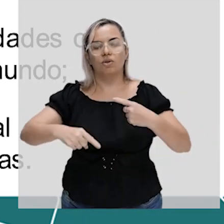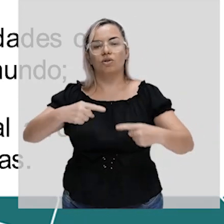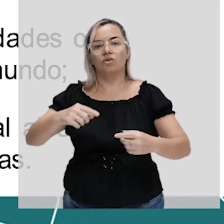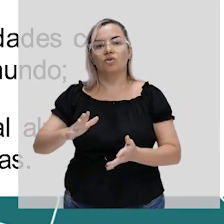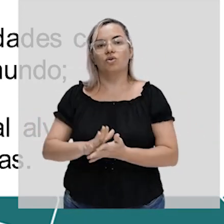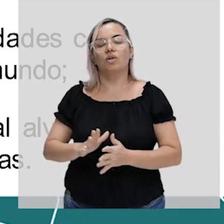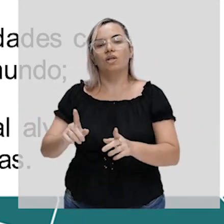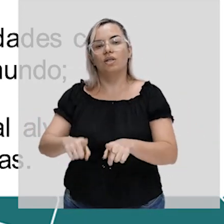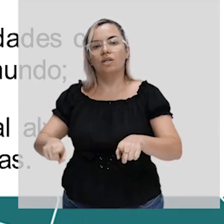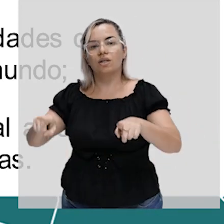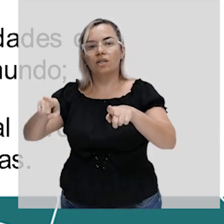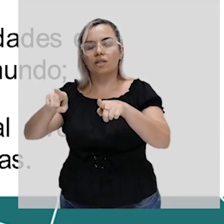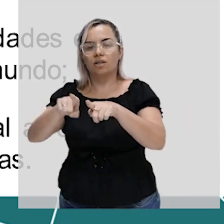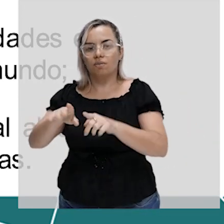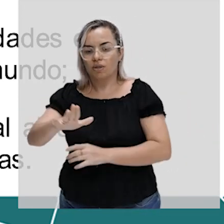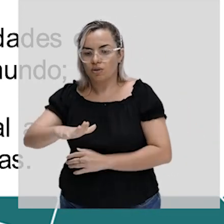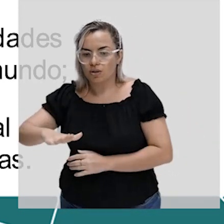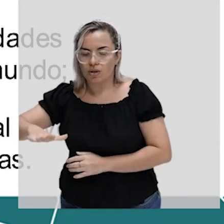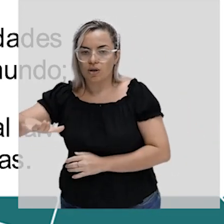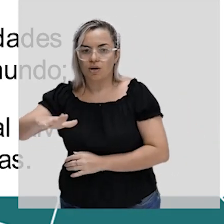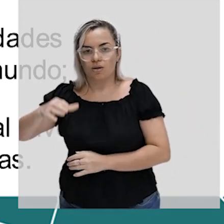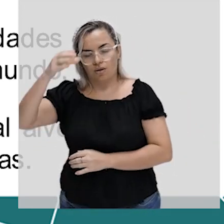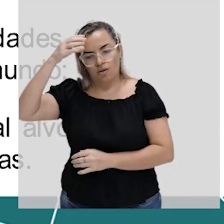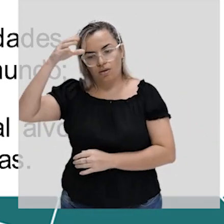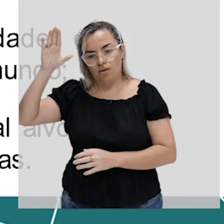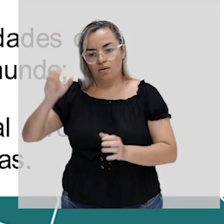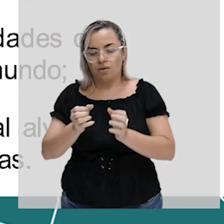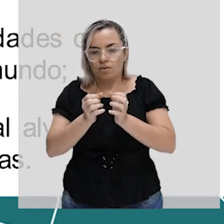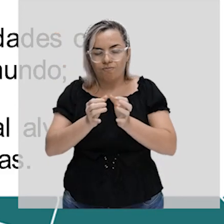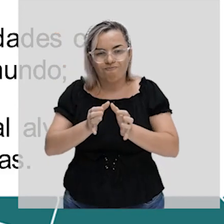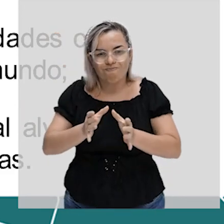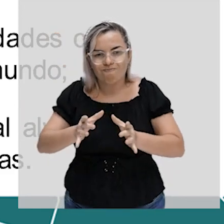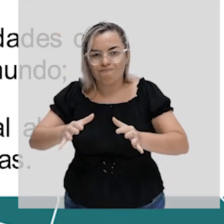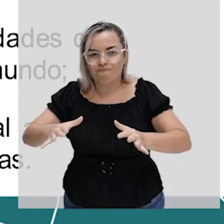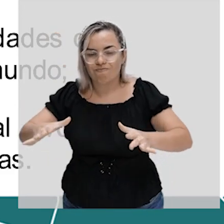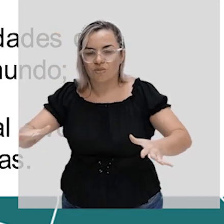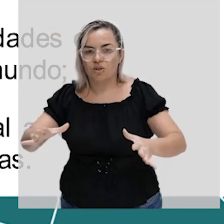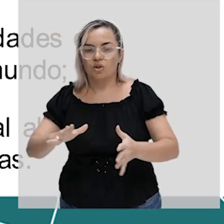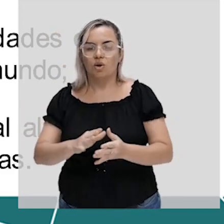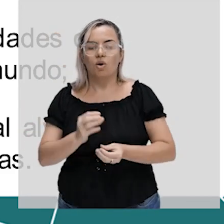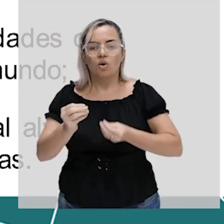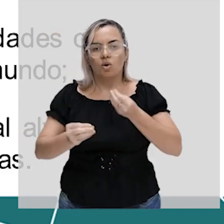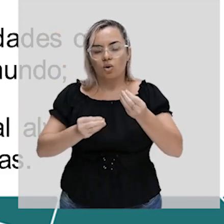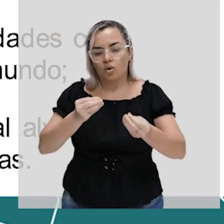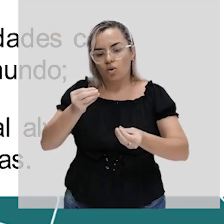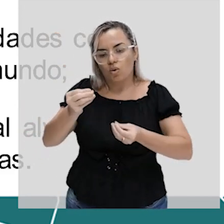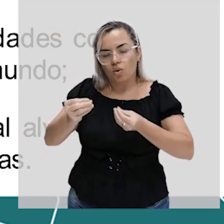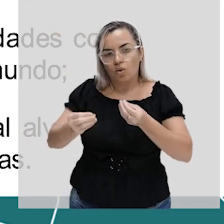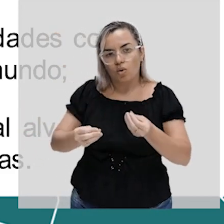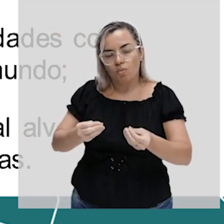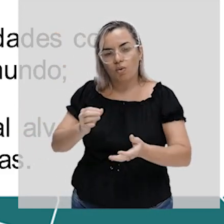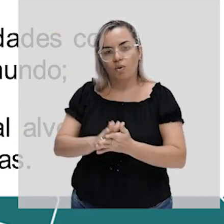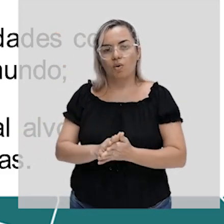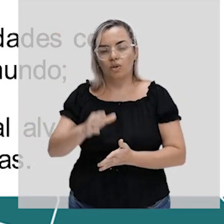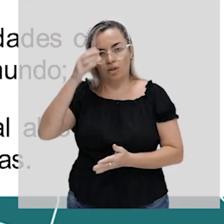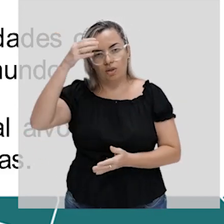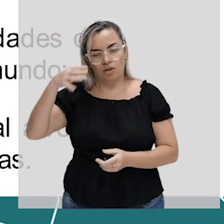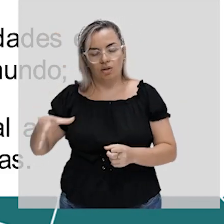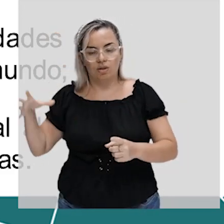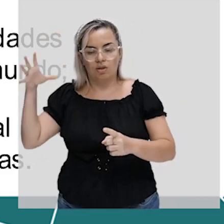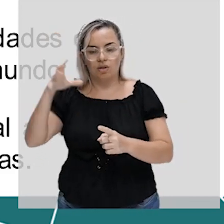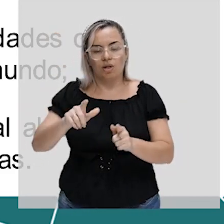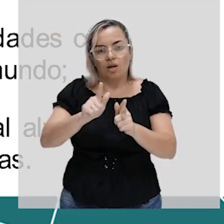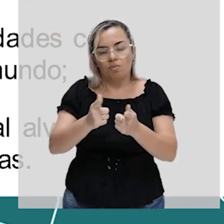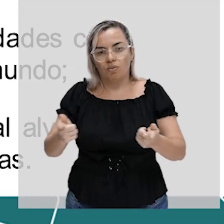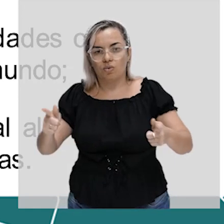cultural, não é que uma cultura é melhor que a outra, mas nós vamos ter uma expansão da cultura norte-americana. Vou te dar exemplo da música, do próprio idioma do inglês,